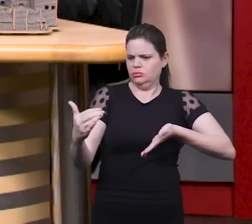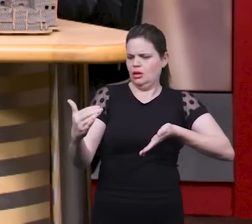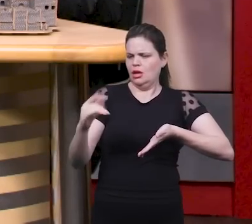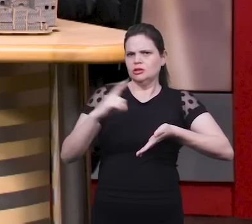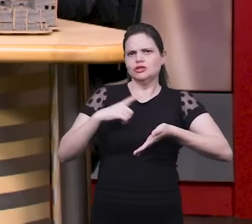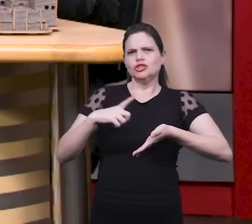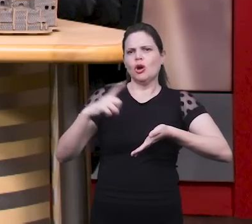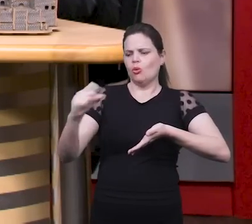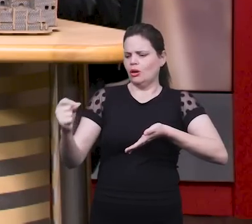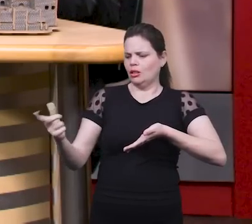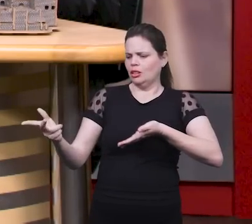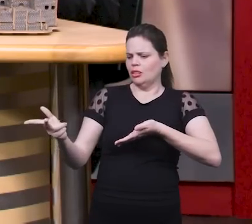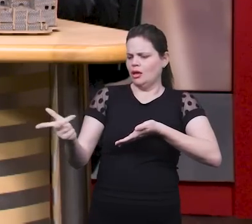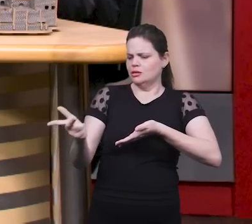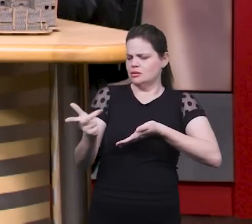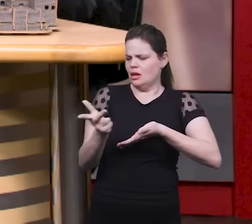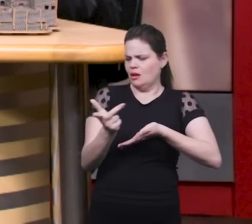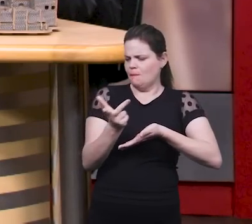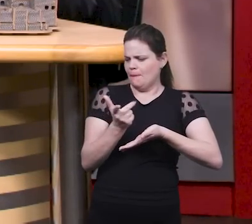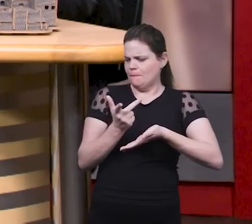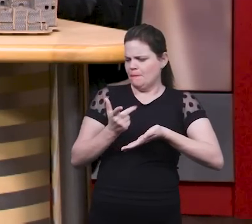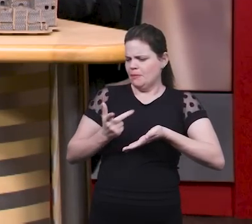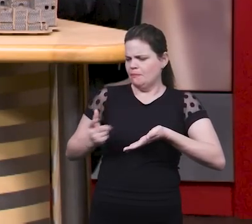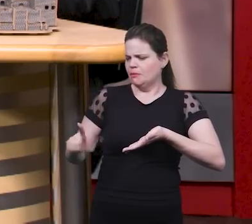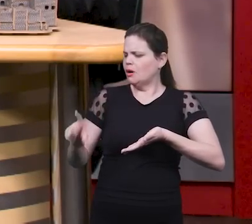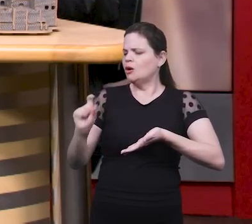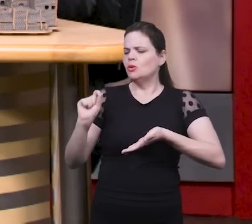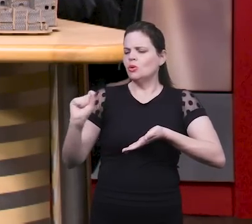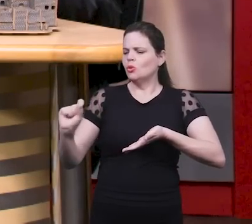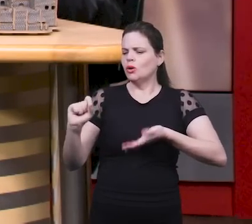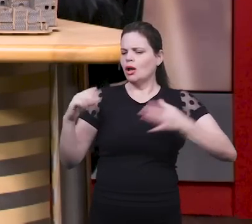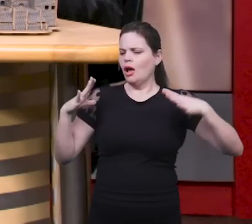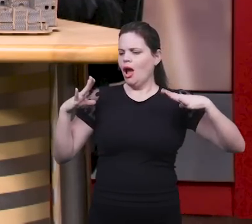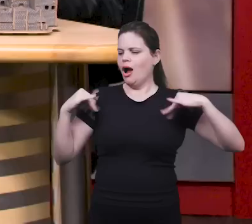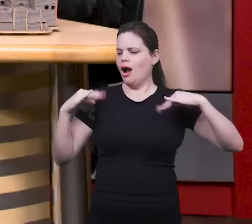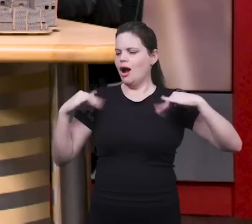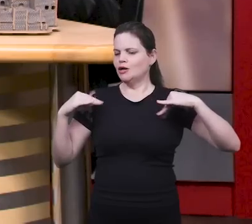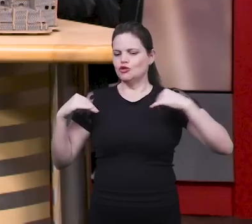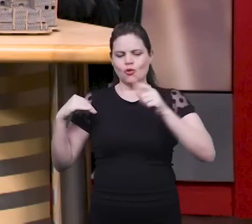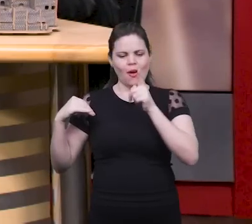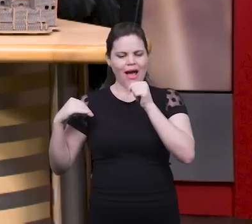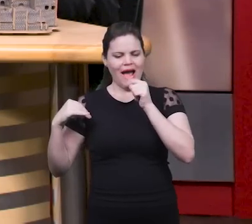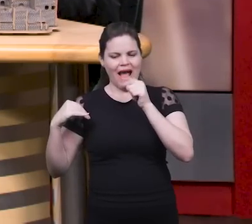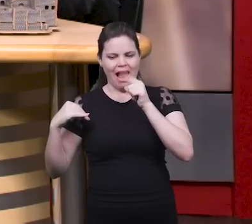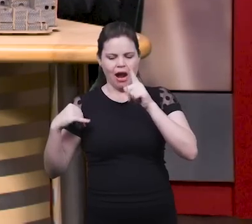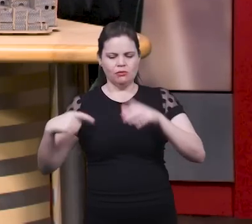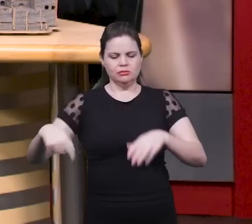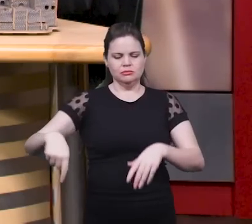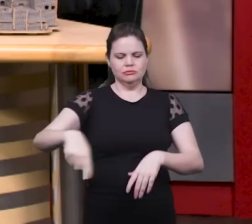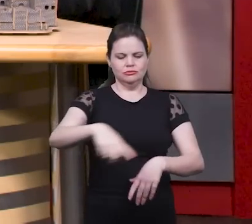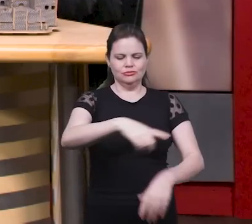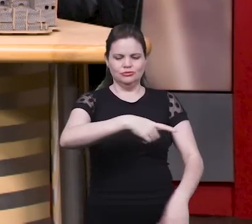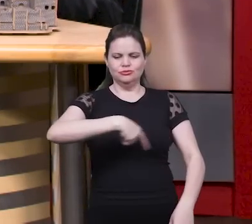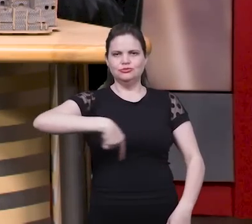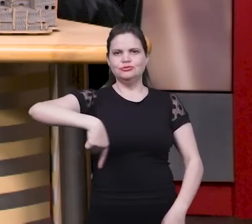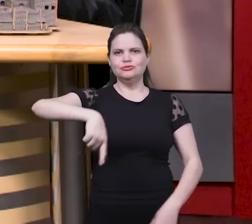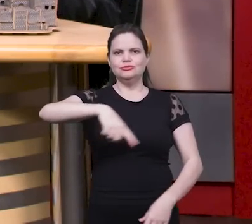uma gravura de um anjo mexendo em água. Então isso foi um sinal, foi um achado